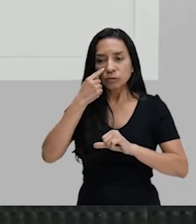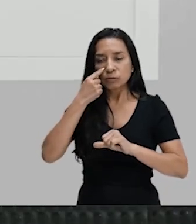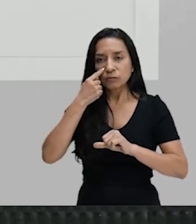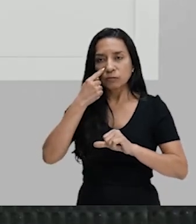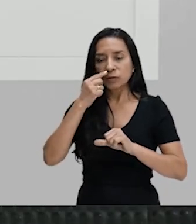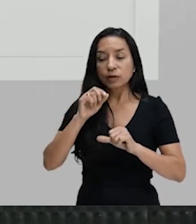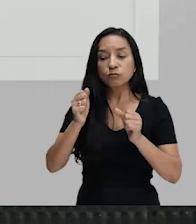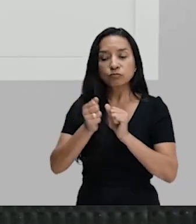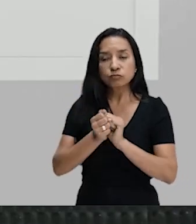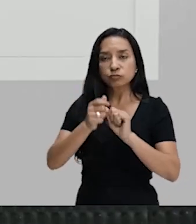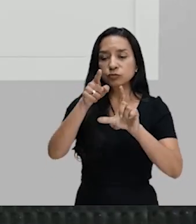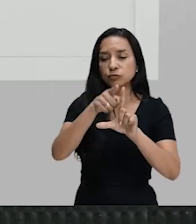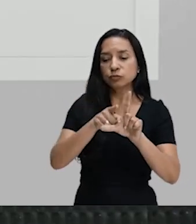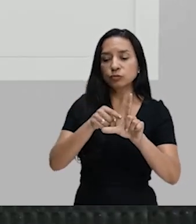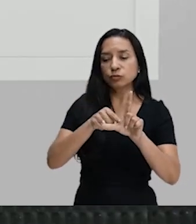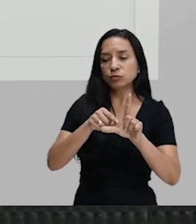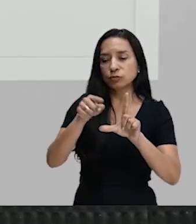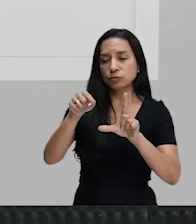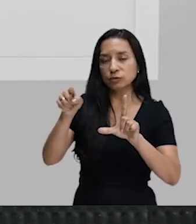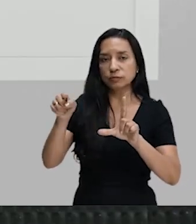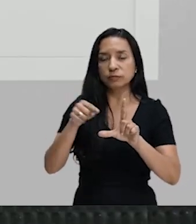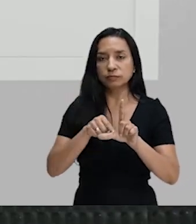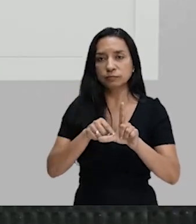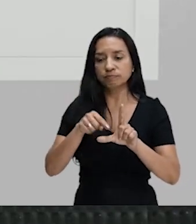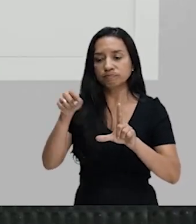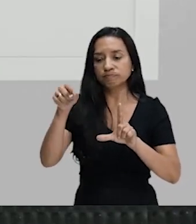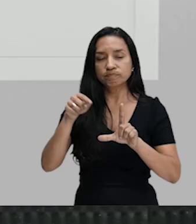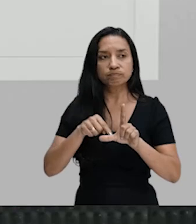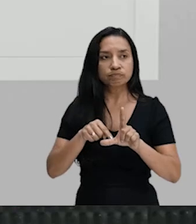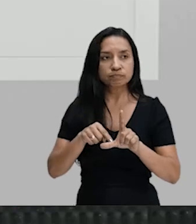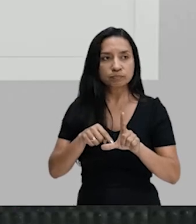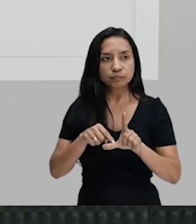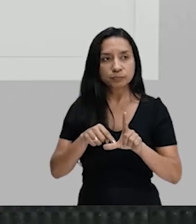por volume, normal,